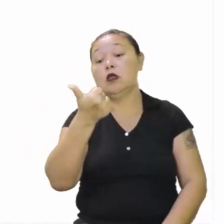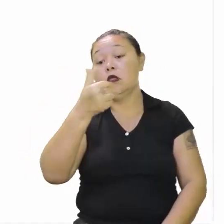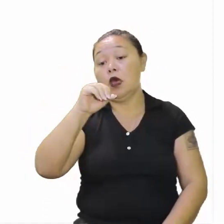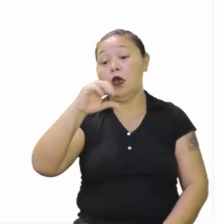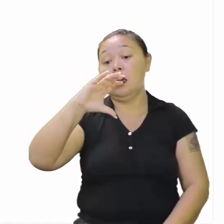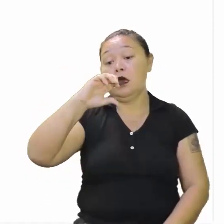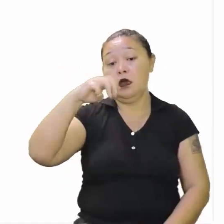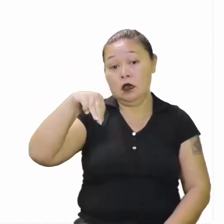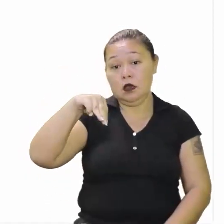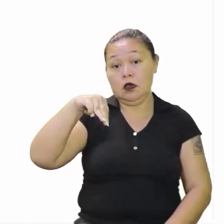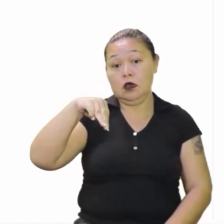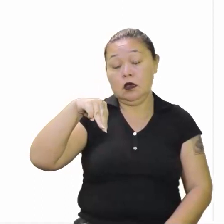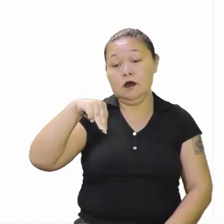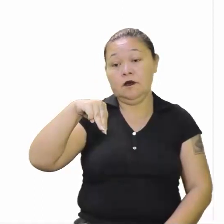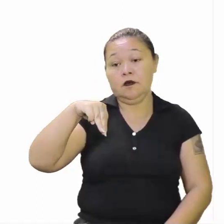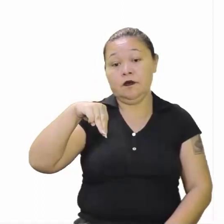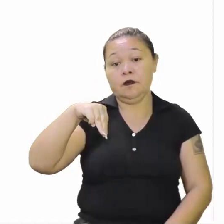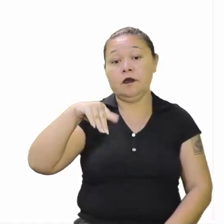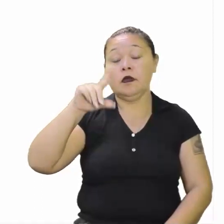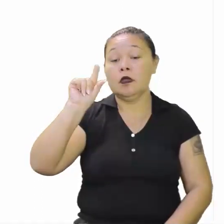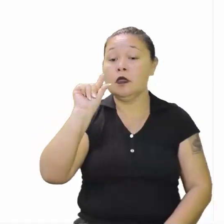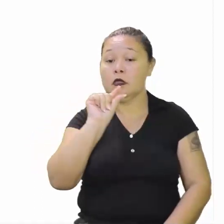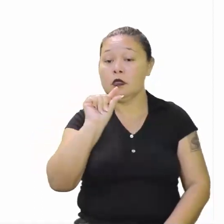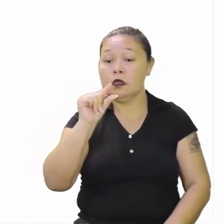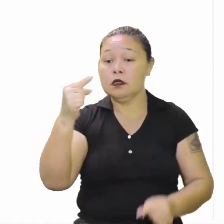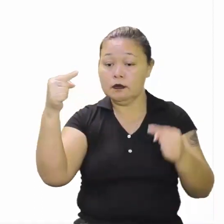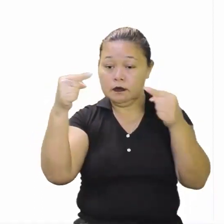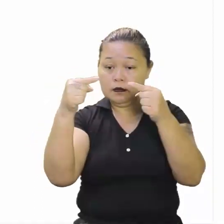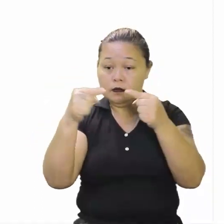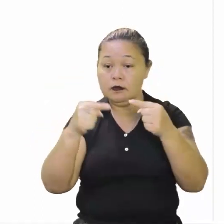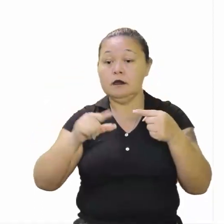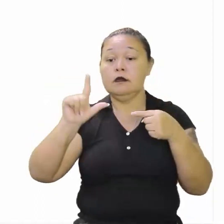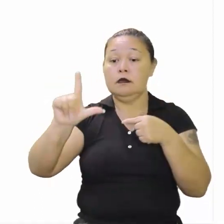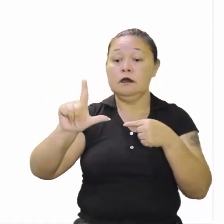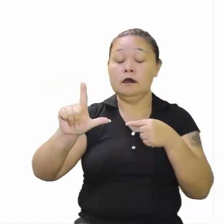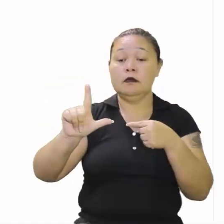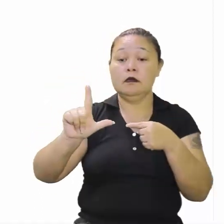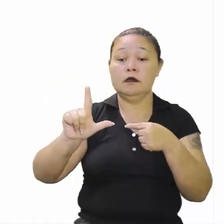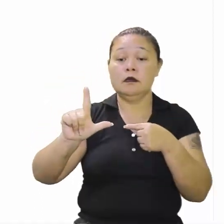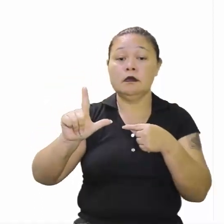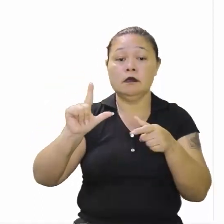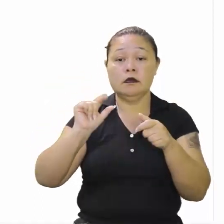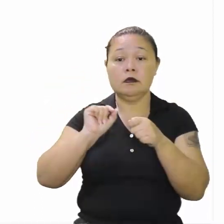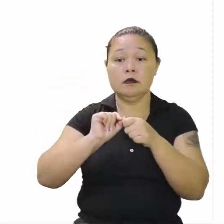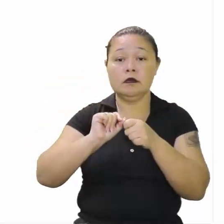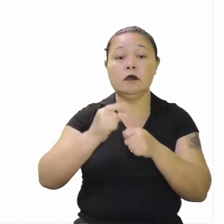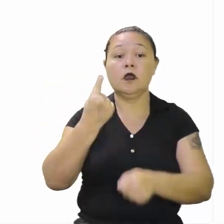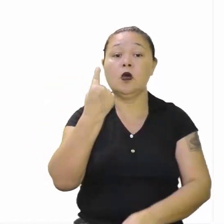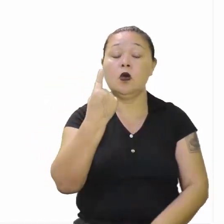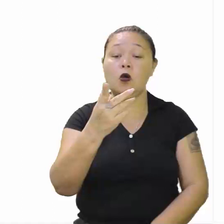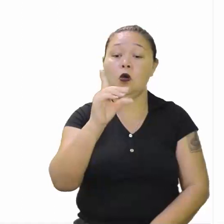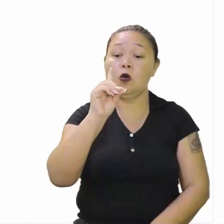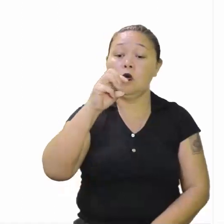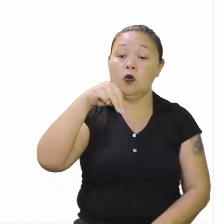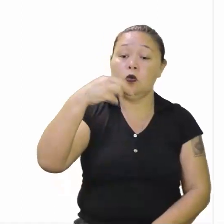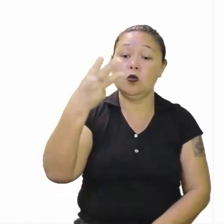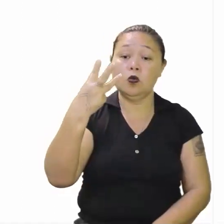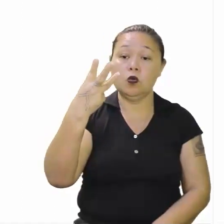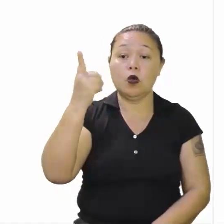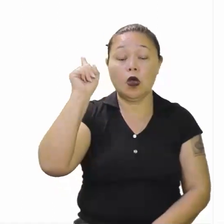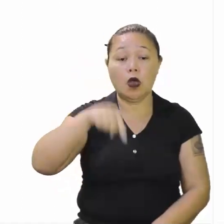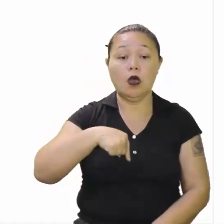que essa unidade equivale a 1 litro. Então, 1 decímetro cúbico corresponde a 1